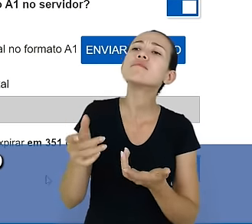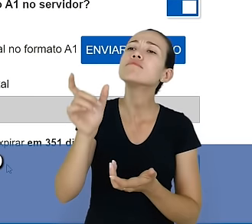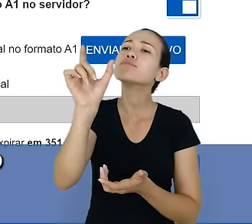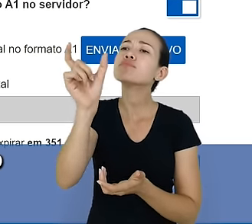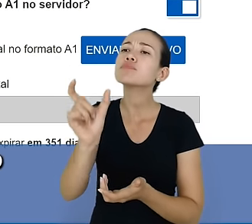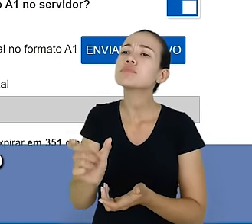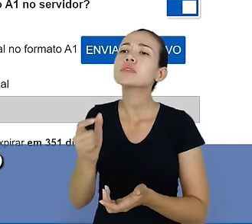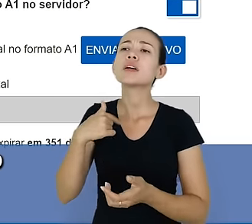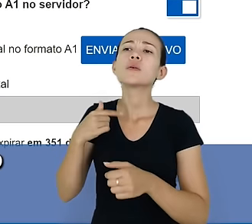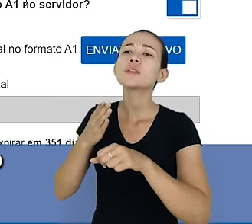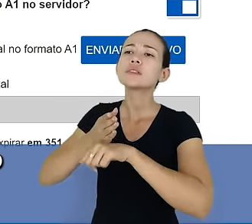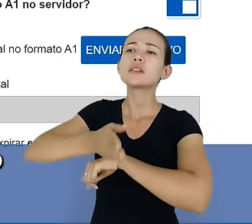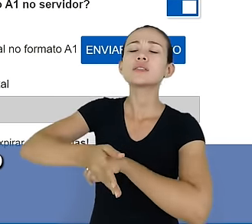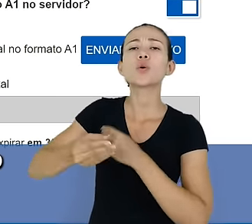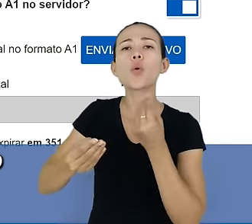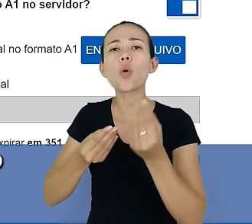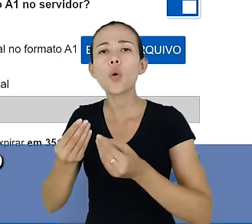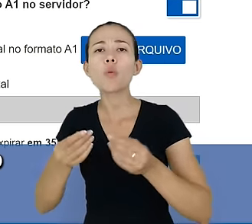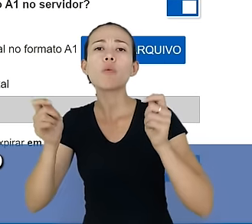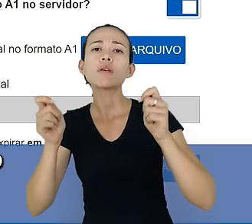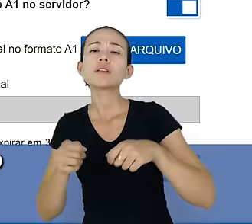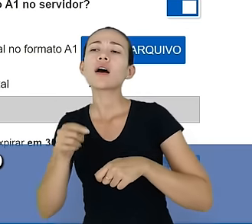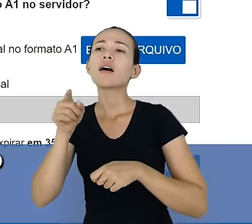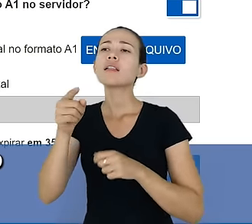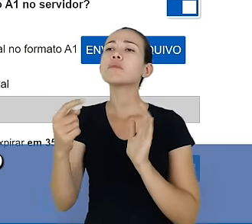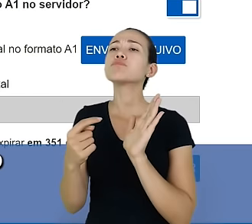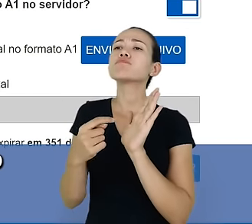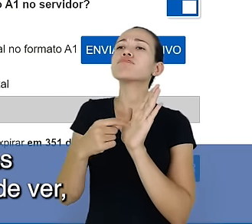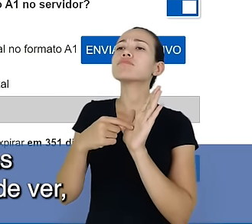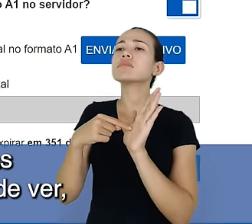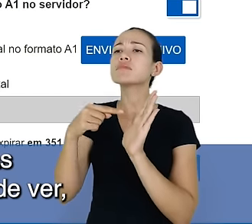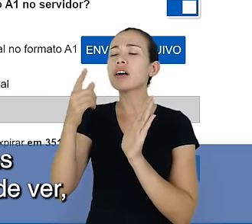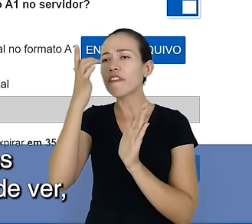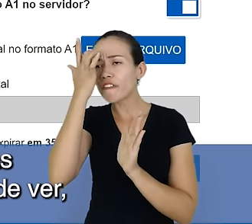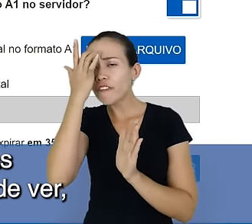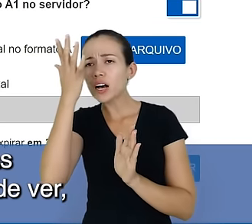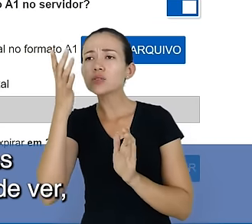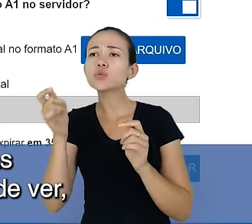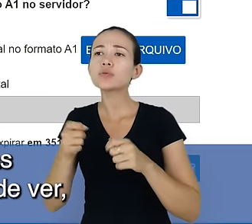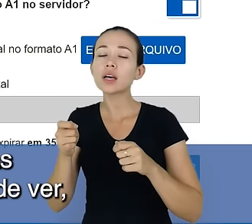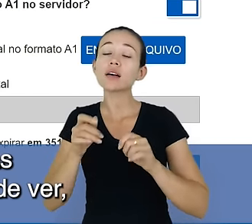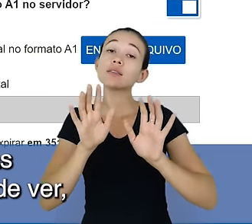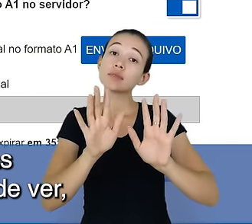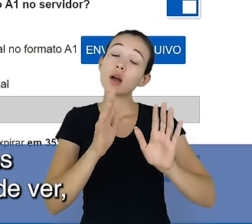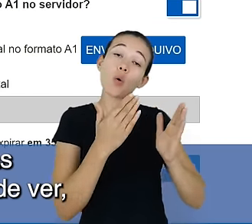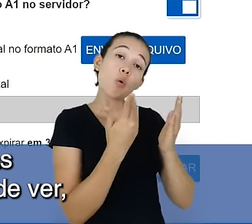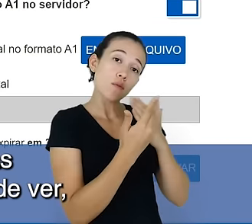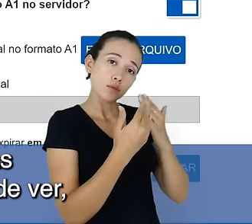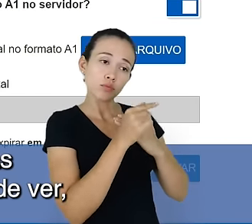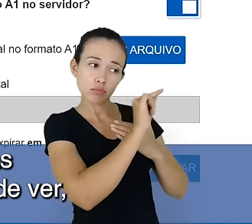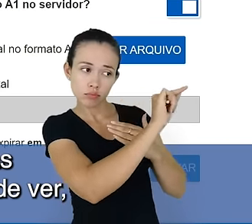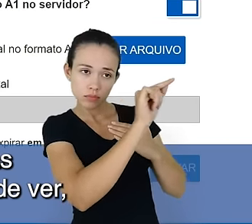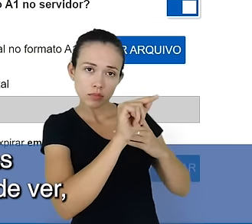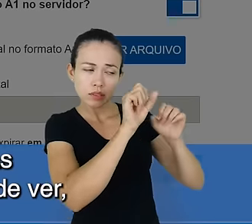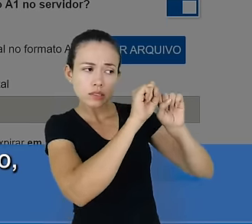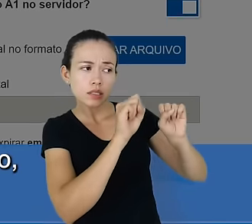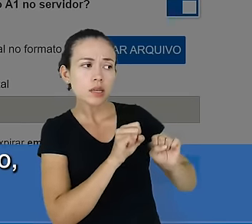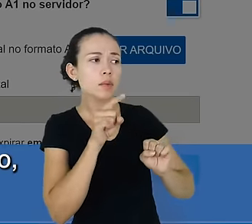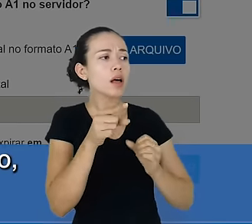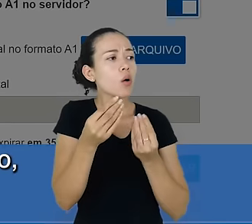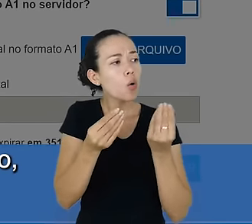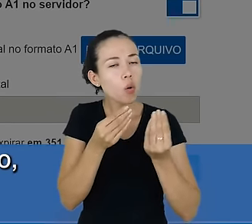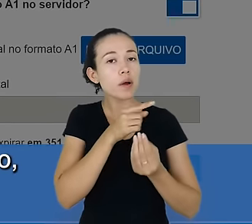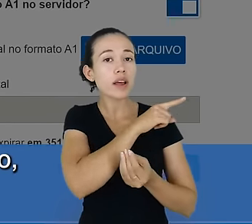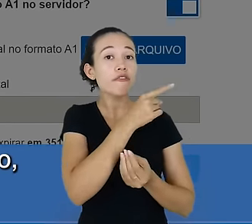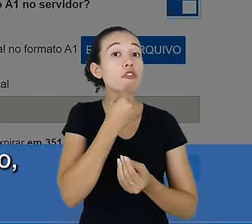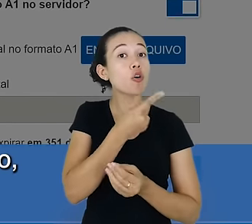poxa poderia ter aqui o botãozinho para selecionar e tal a gente já conversou com os colegas desse sistema eles falam ah a gente pode ver vamos